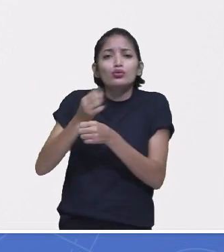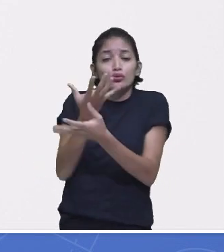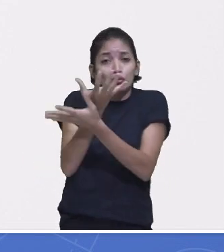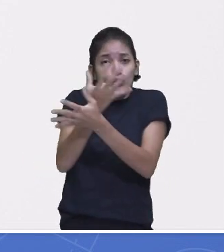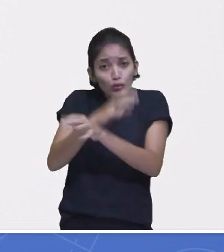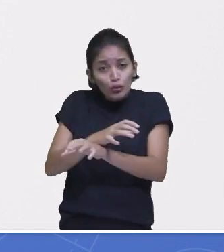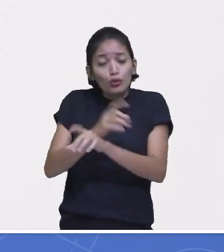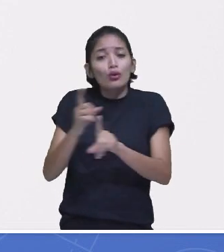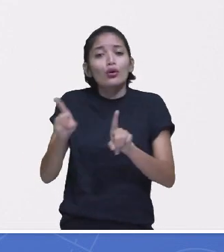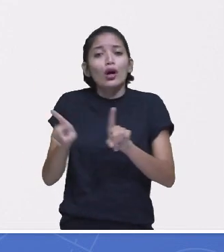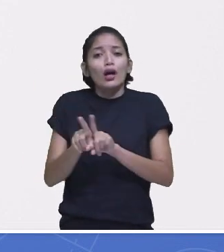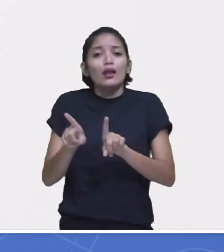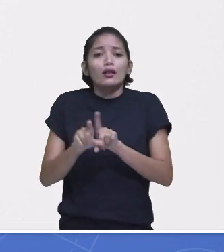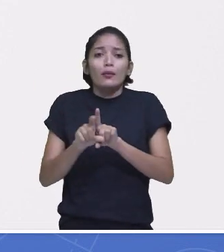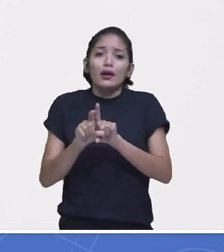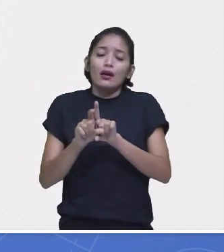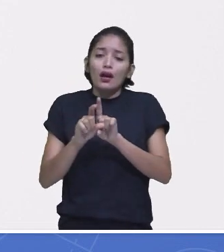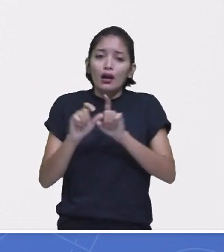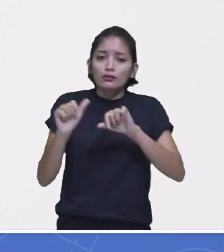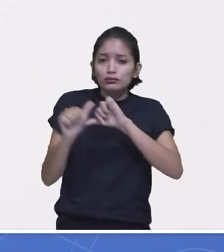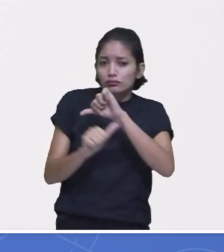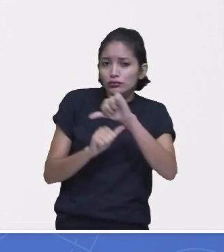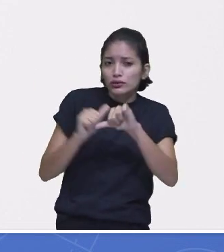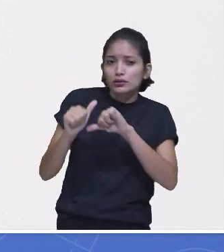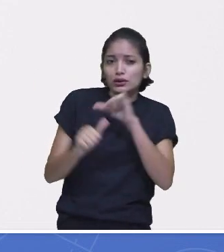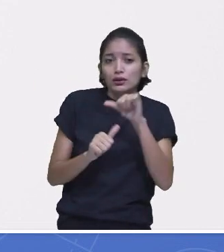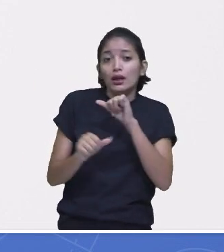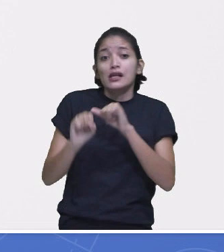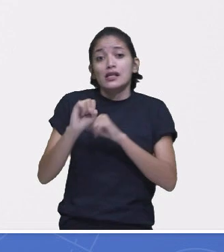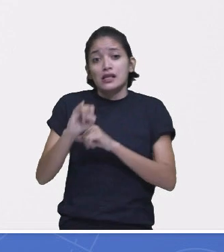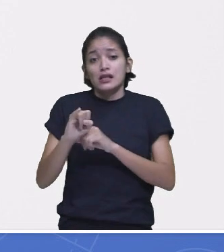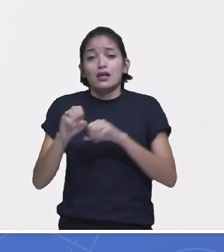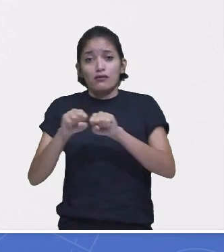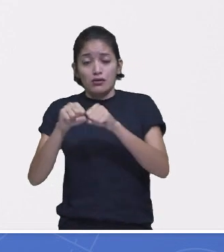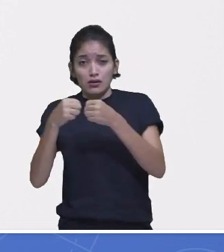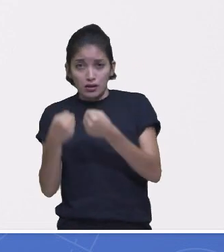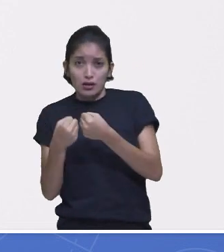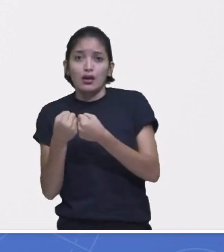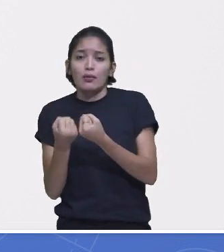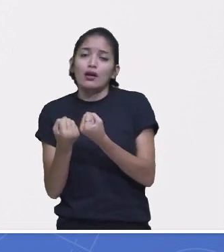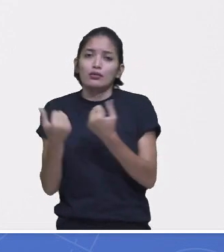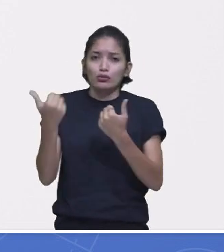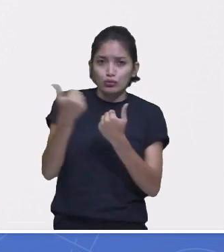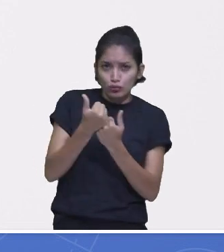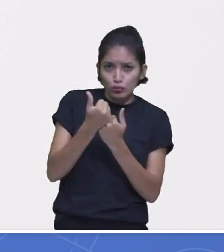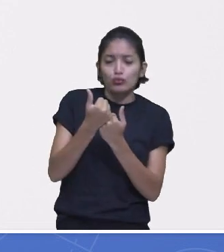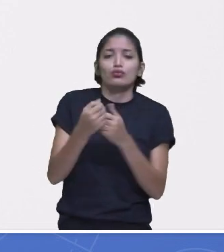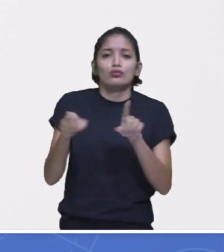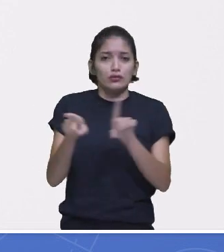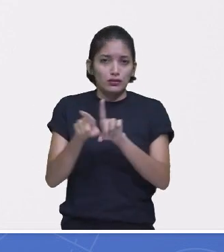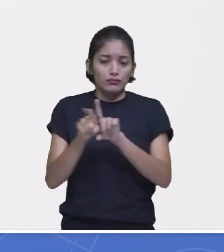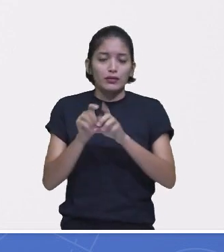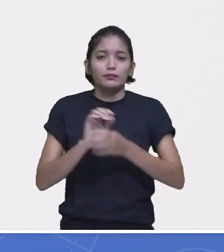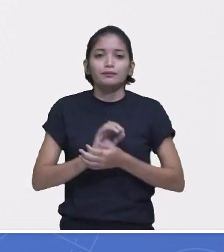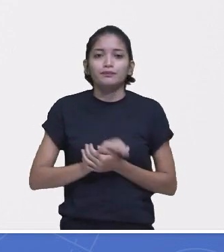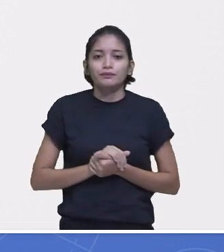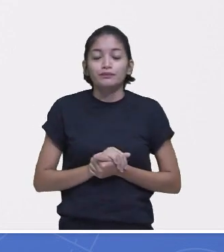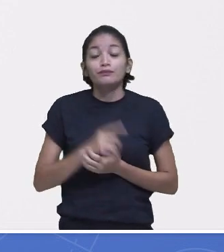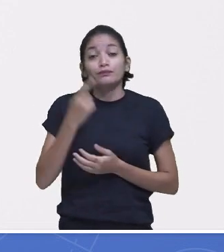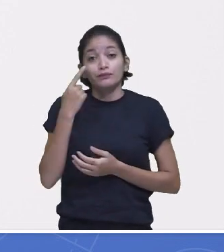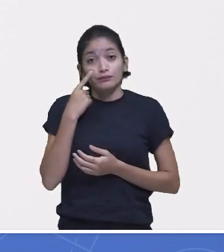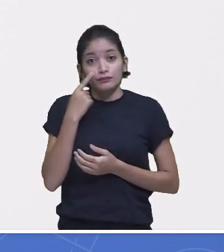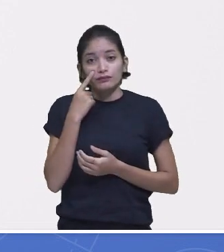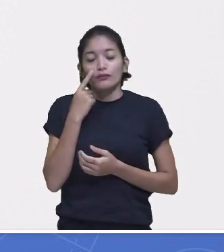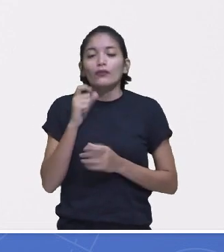sua remodelação e reparação. Então eu trago para vocês aqui, só para a gente ter